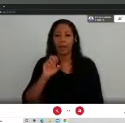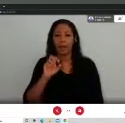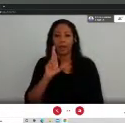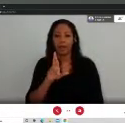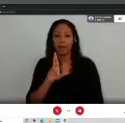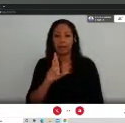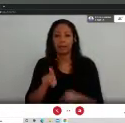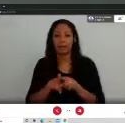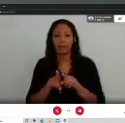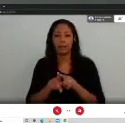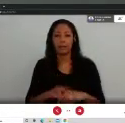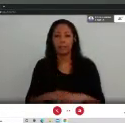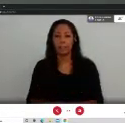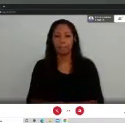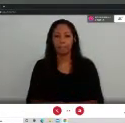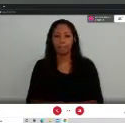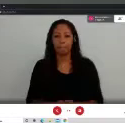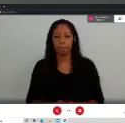à parte.